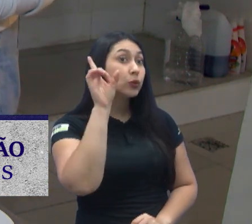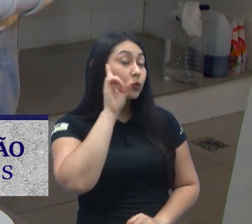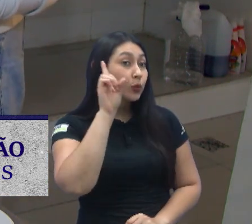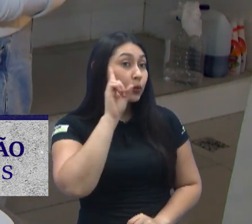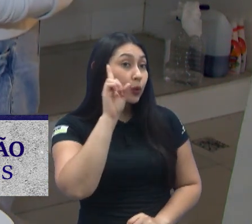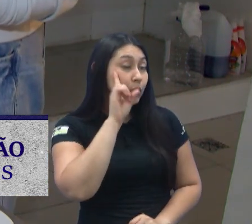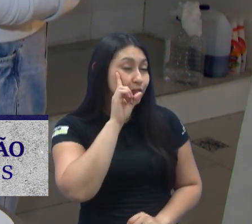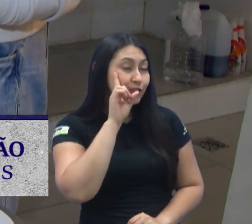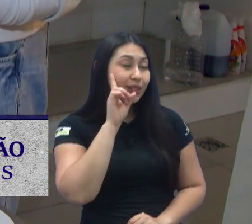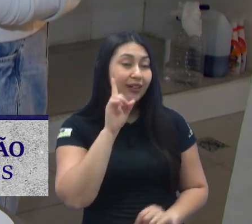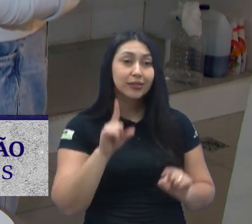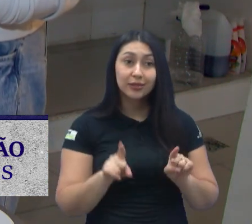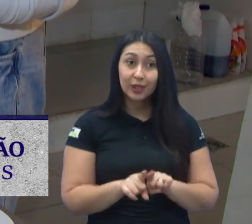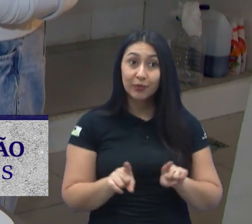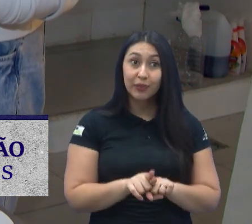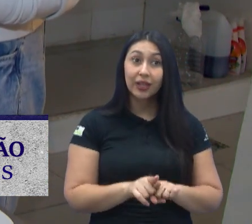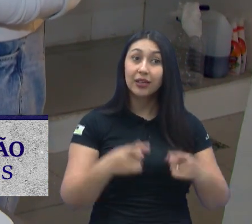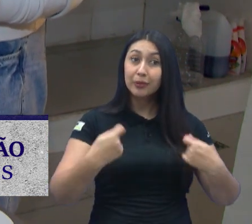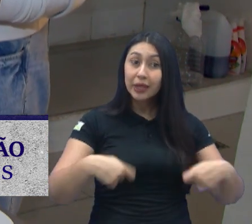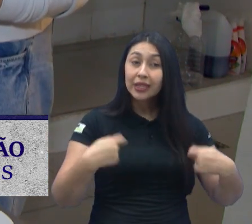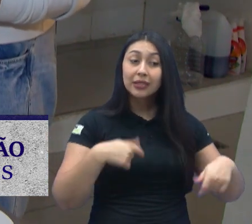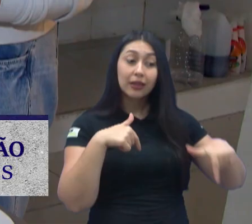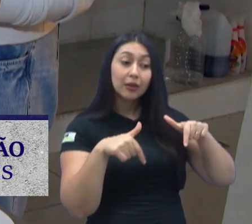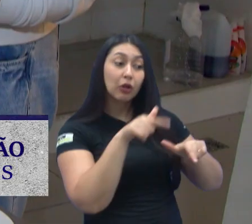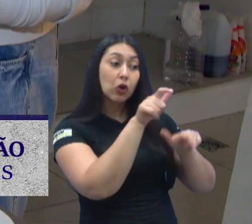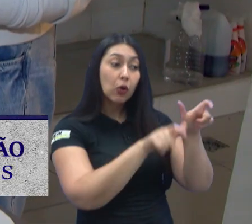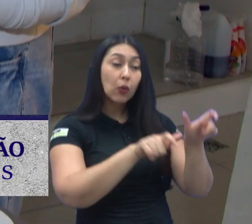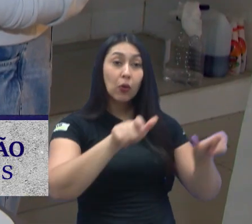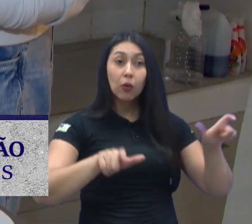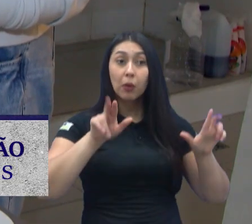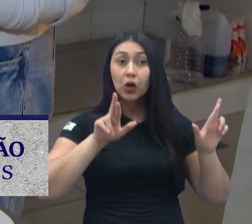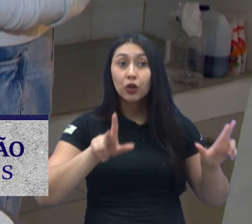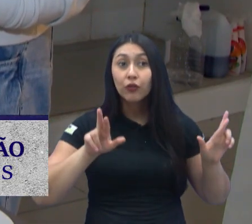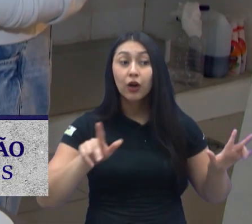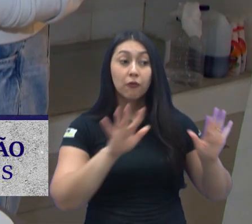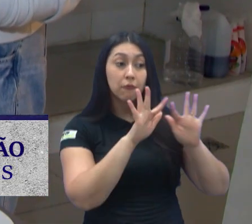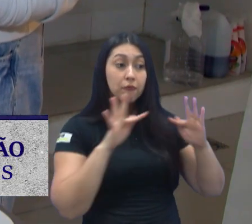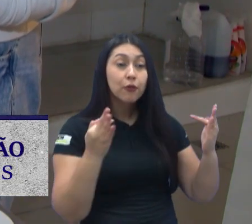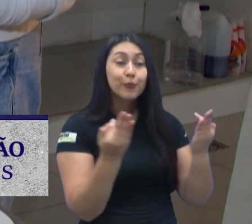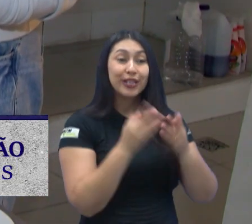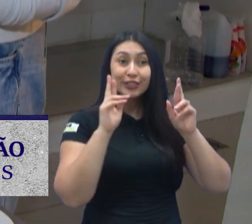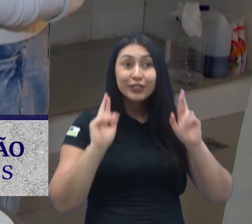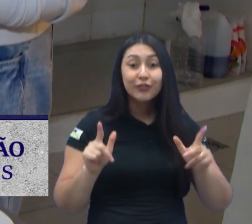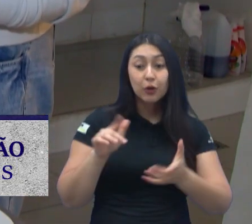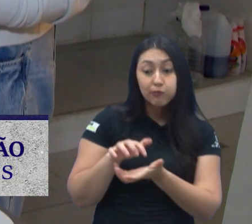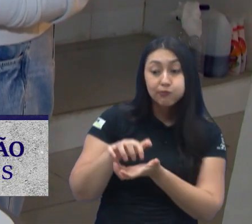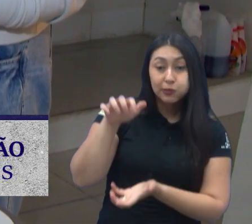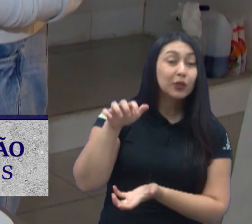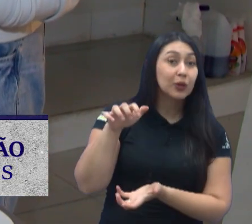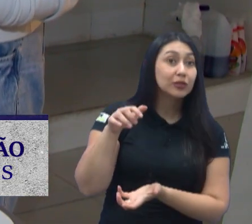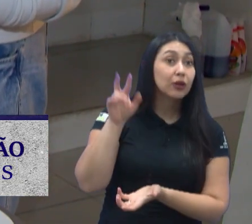E acima de tudo você tem que trabalhar com pessoas diferentes, com famílias diferentes, com idosos que têm